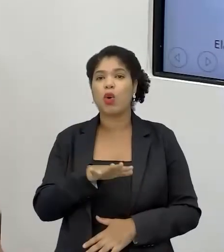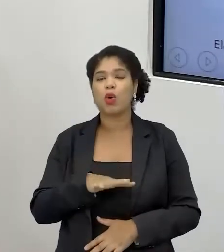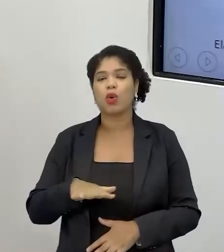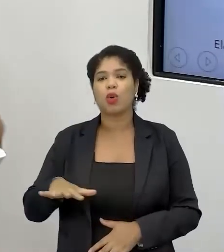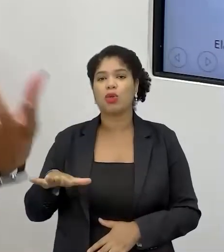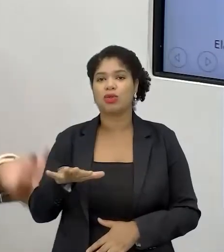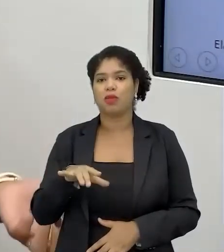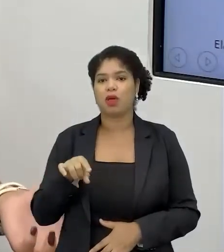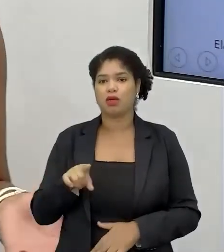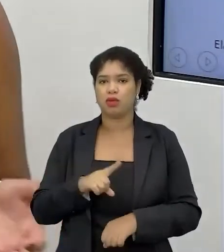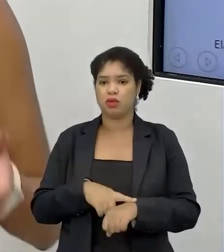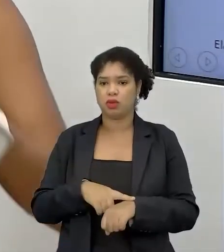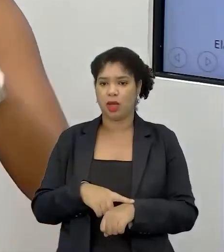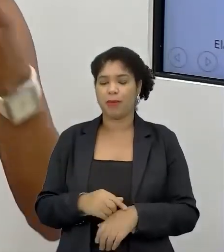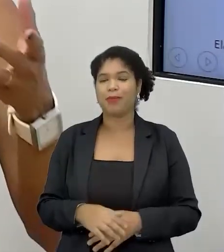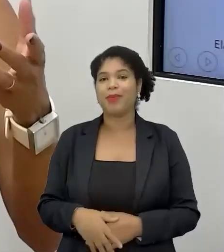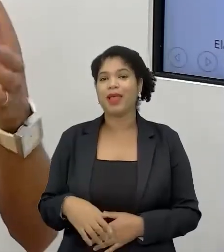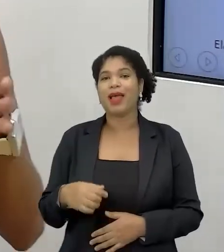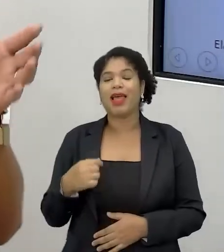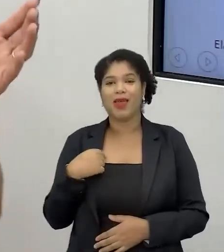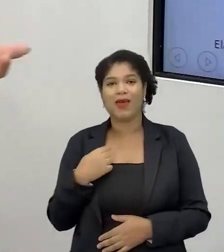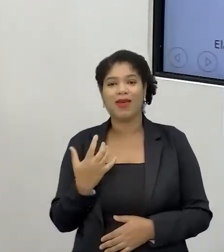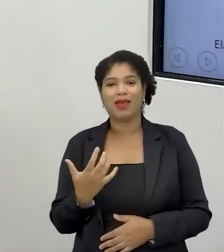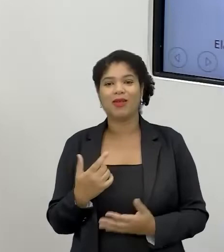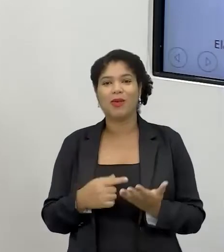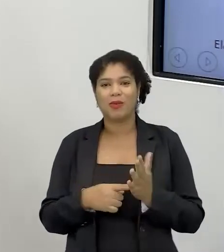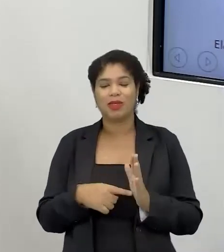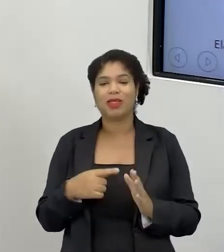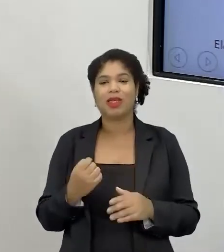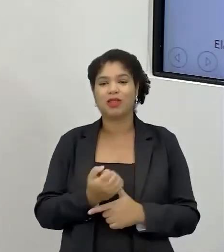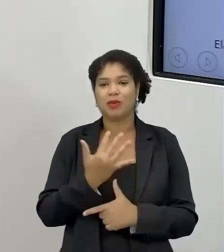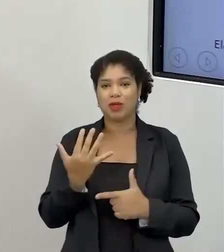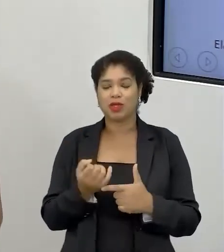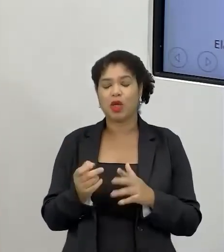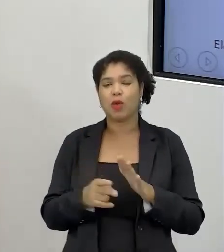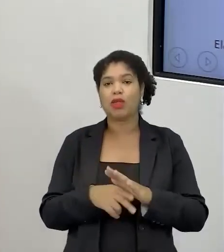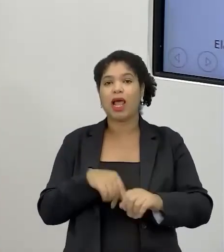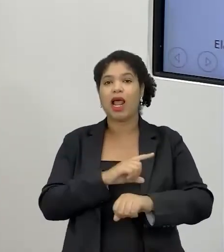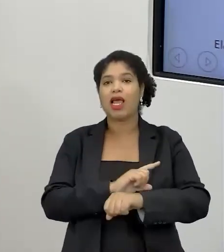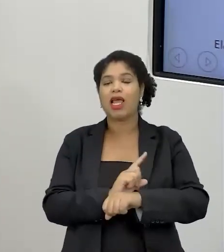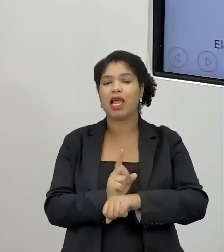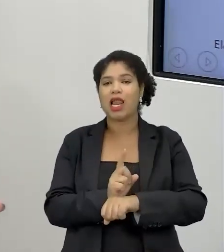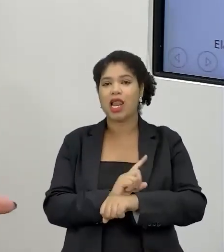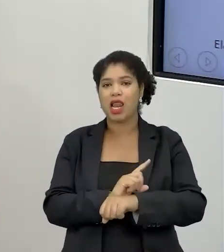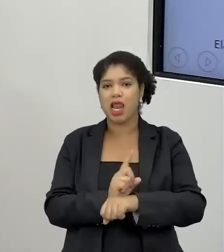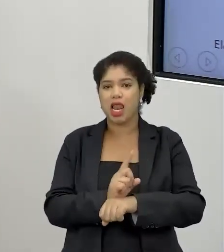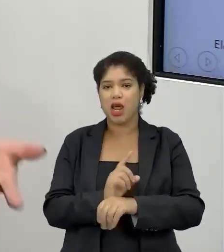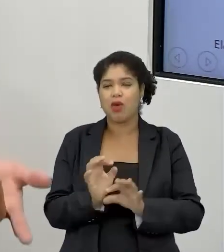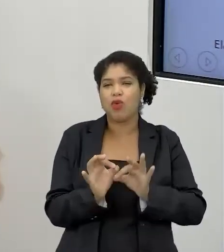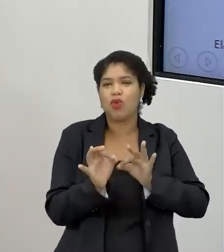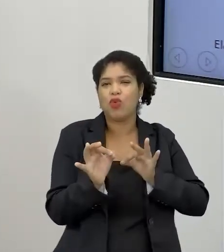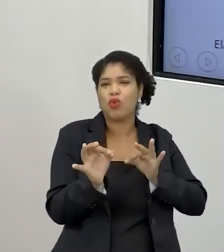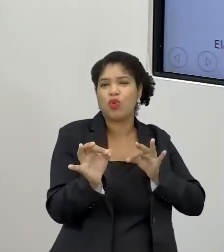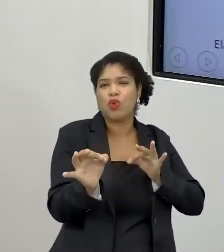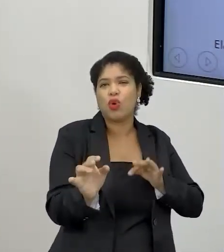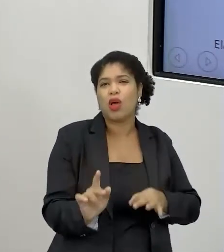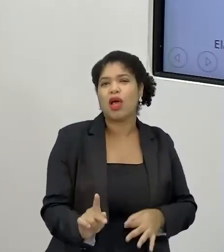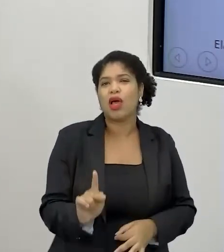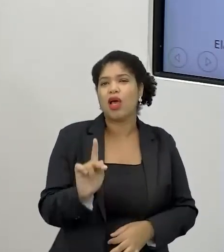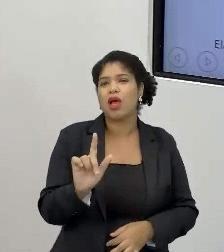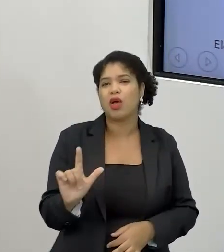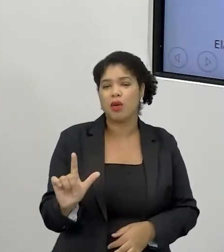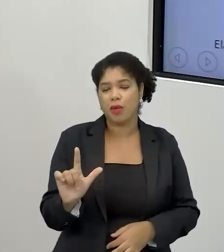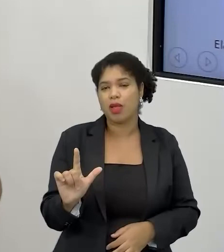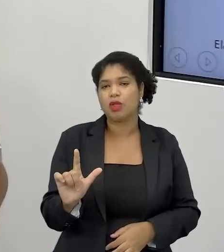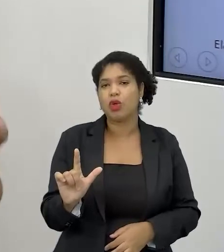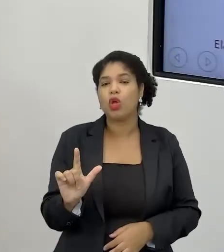tempo. Eu tô querendo, dou uma expressão algébrica que fala de quilômetro em hora, mas você consegue saber qual é a posição do móvel quando